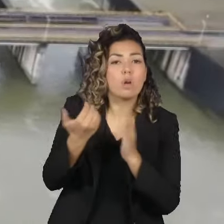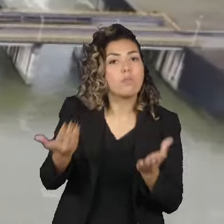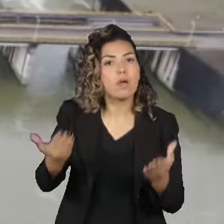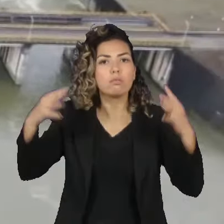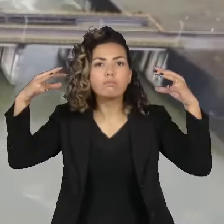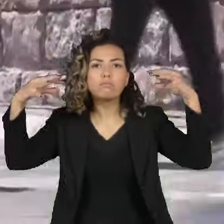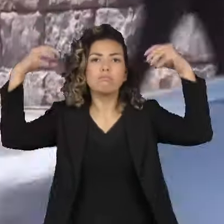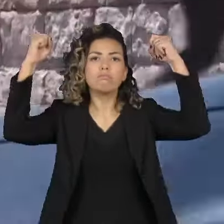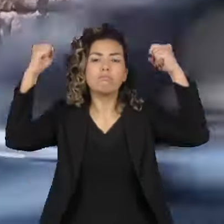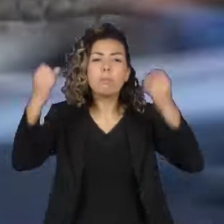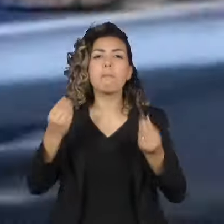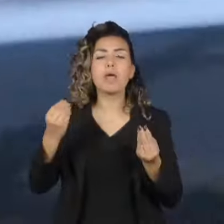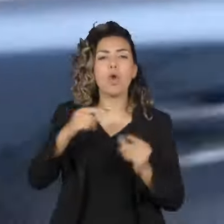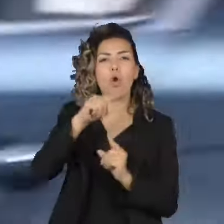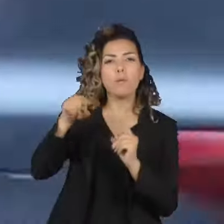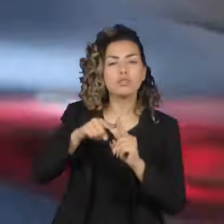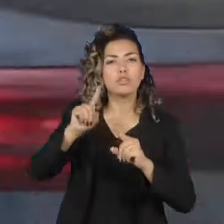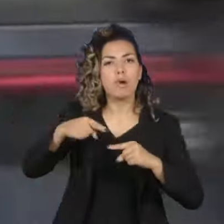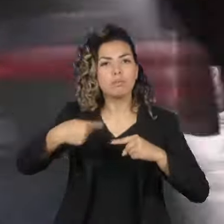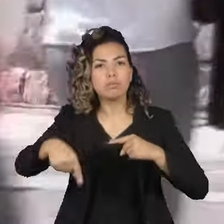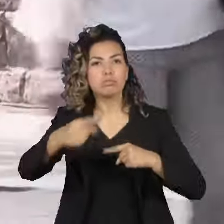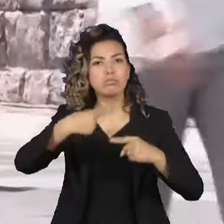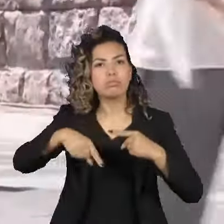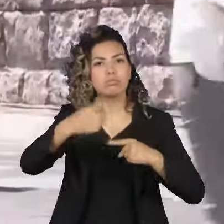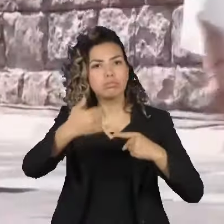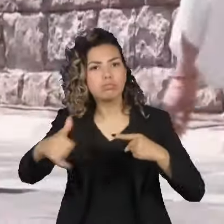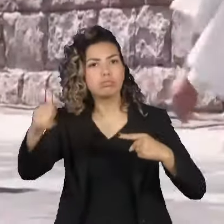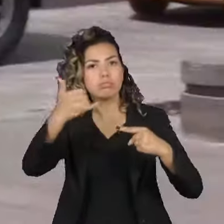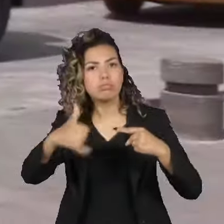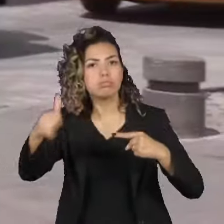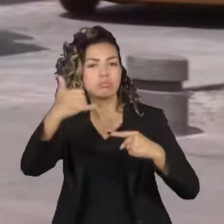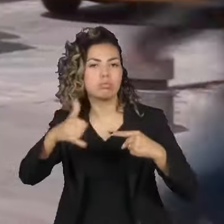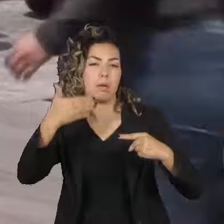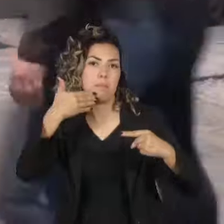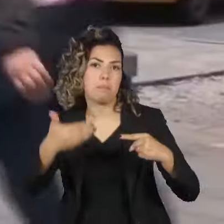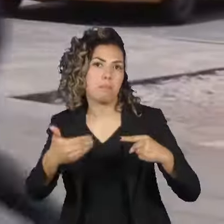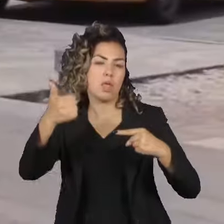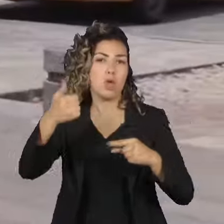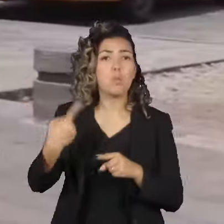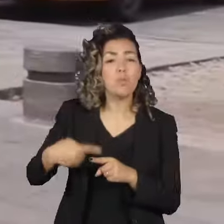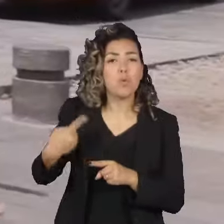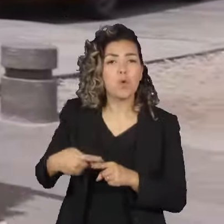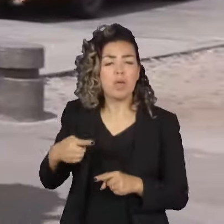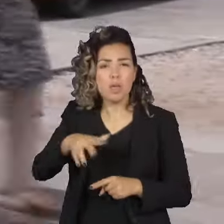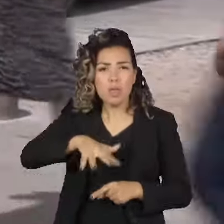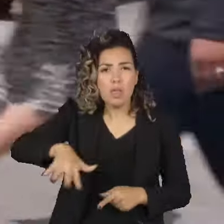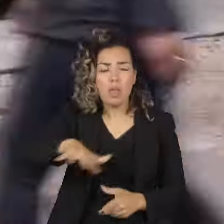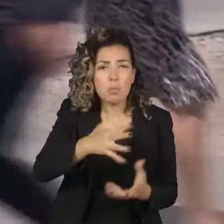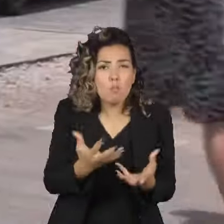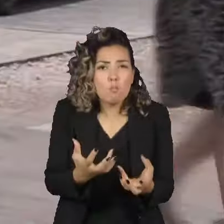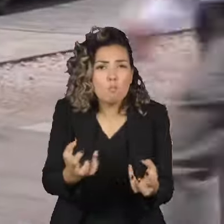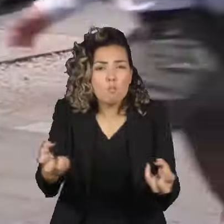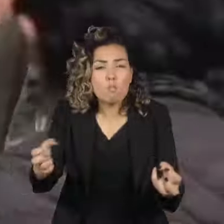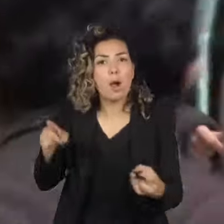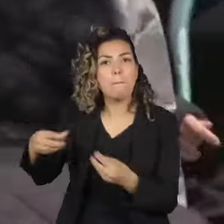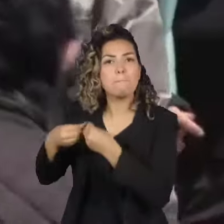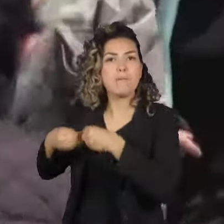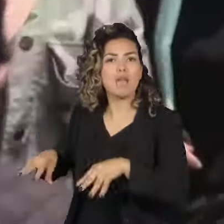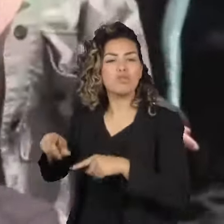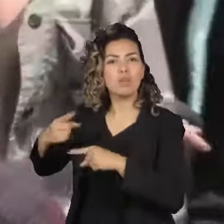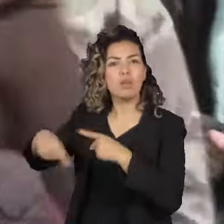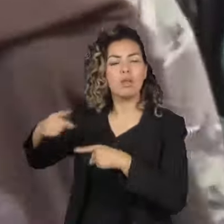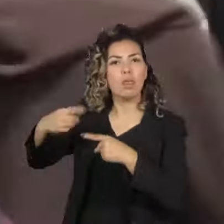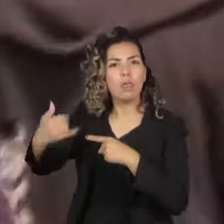sistema elétrico. A seca no Equador afeta os reservatórios de várias usinas hidrelétricas, principal fonte de abastecimento do país.